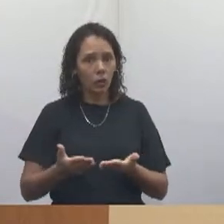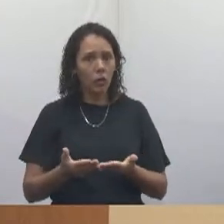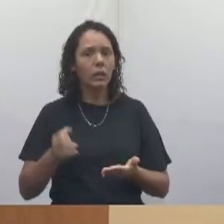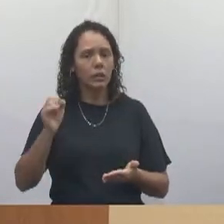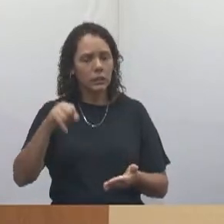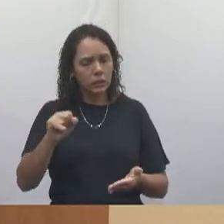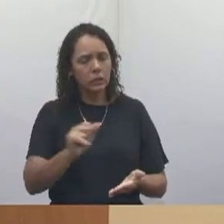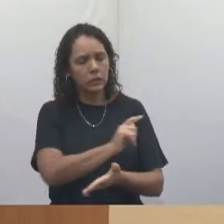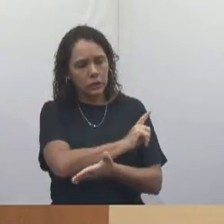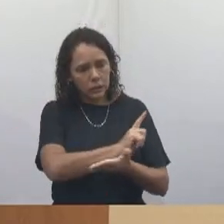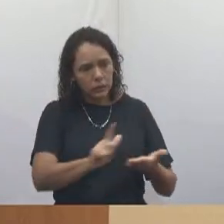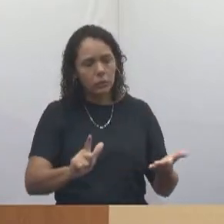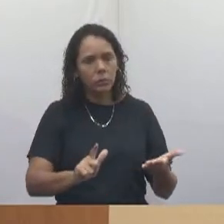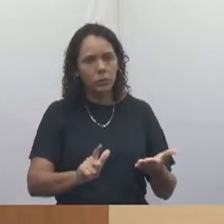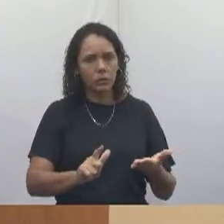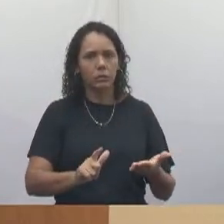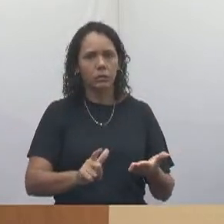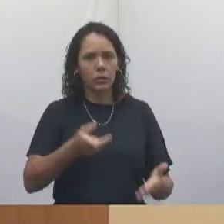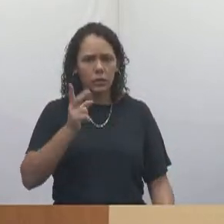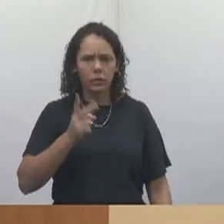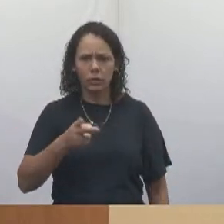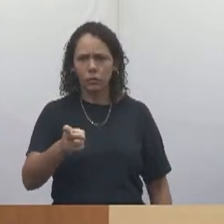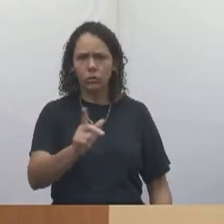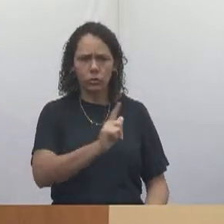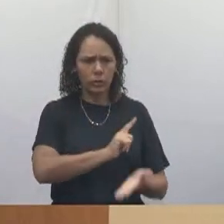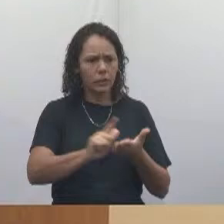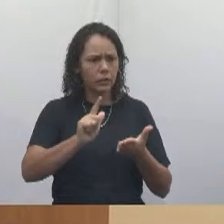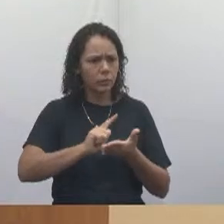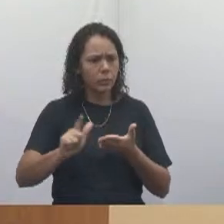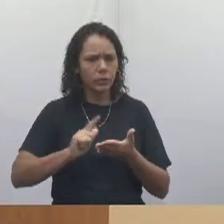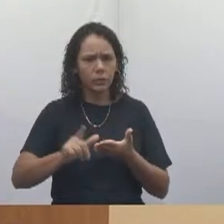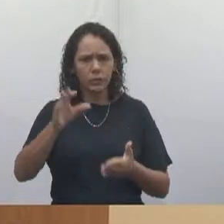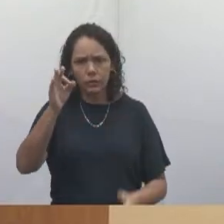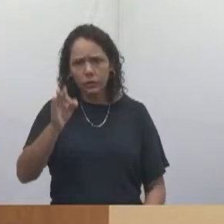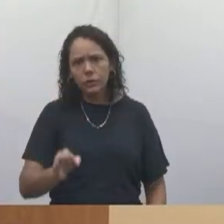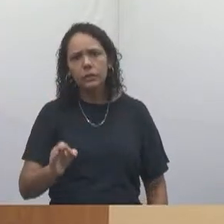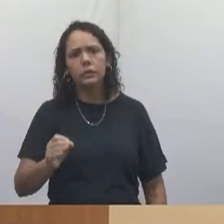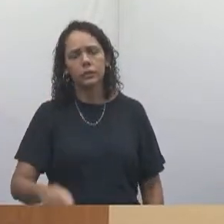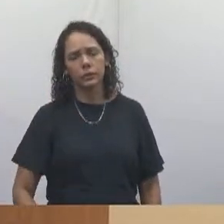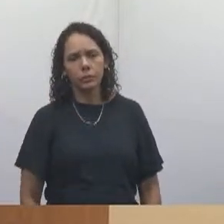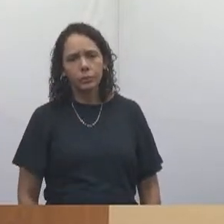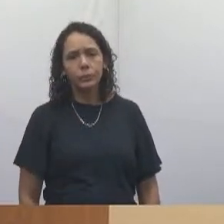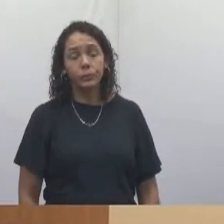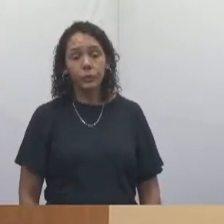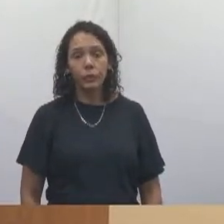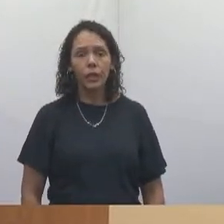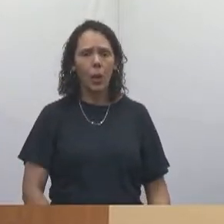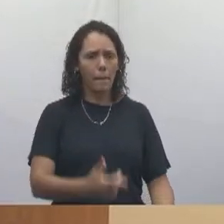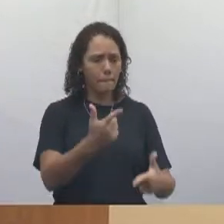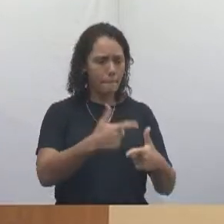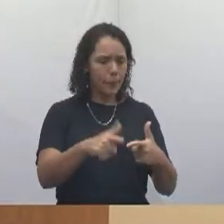tenha dúvida disso. Claude está fazendo um excelente trabalho. Temos,